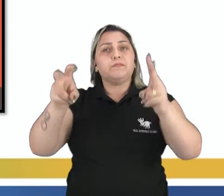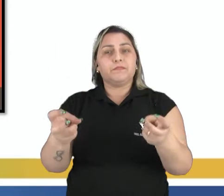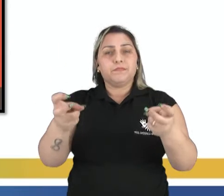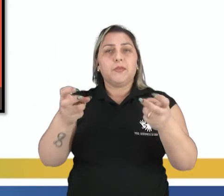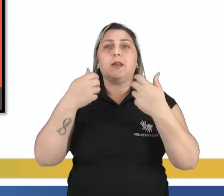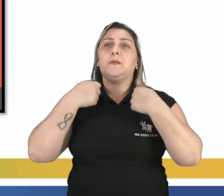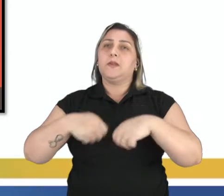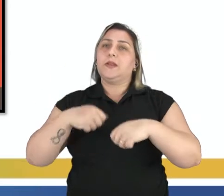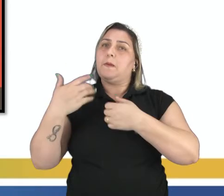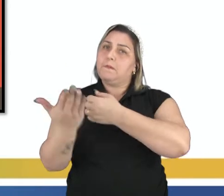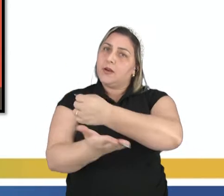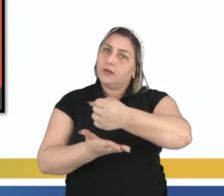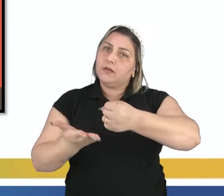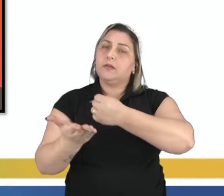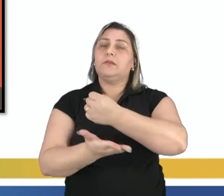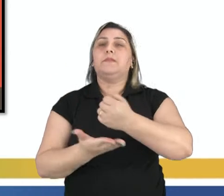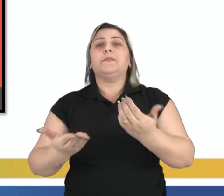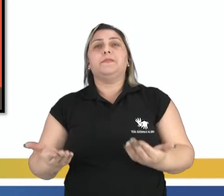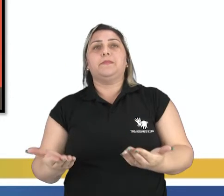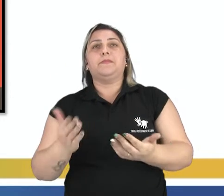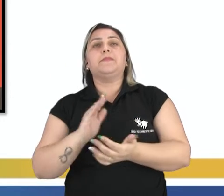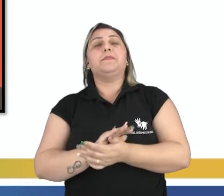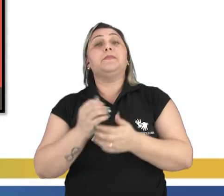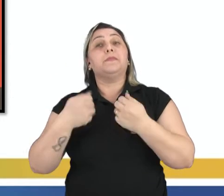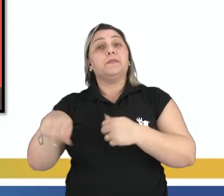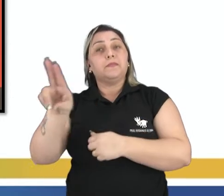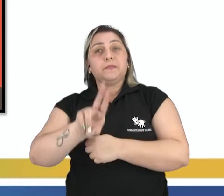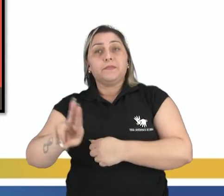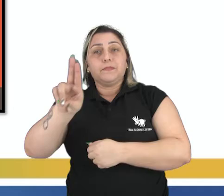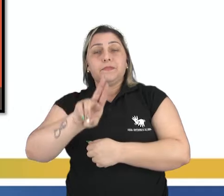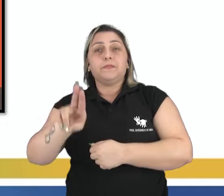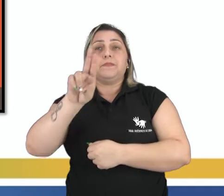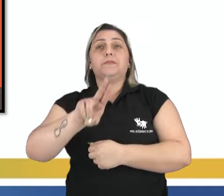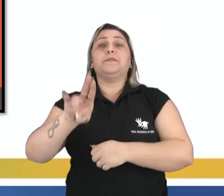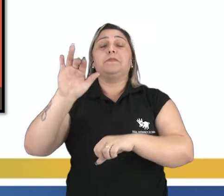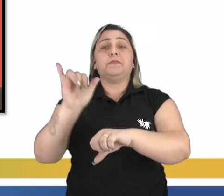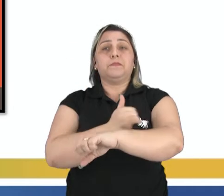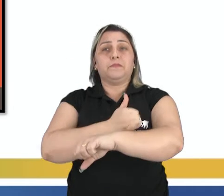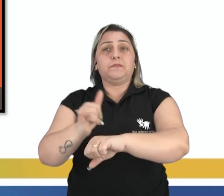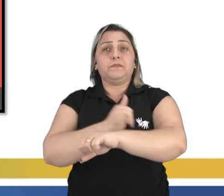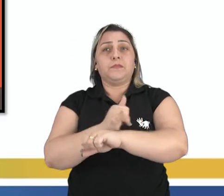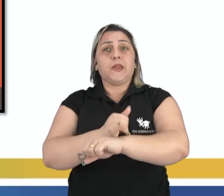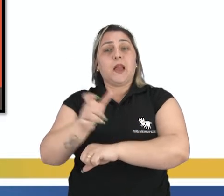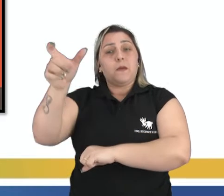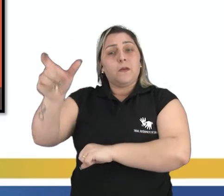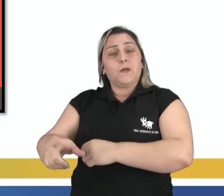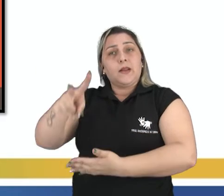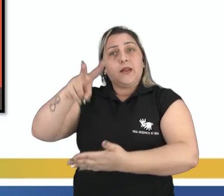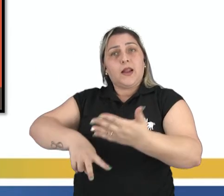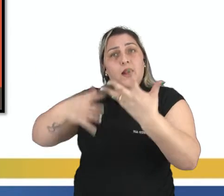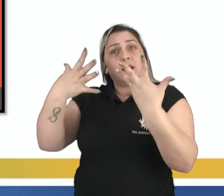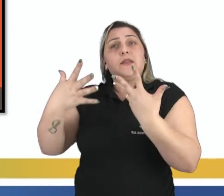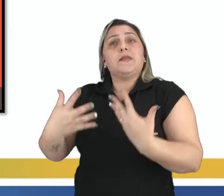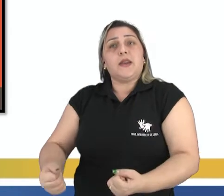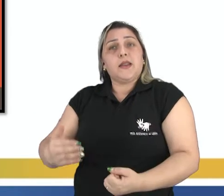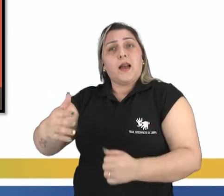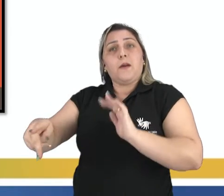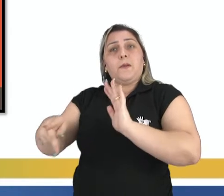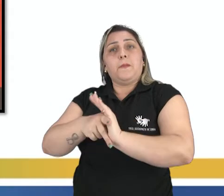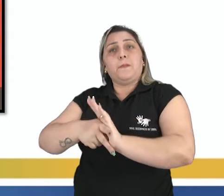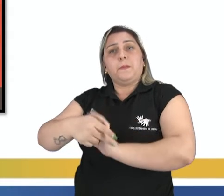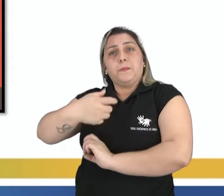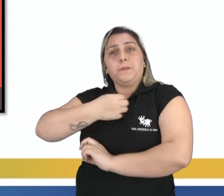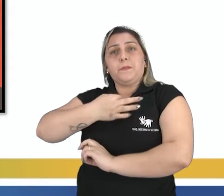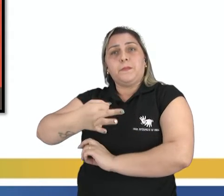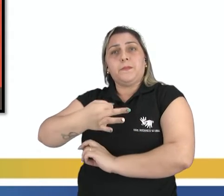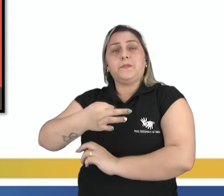ter embasamento para isso, porque vai ter que utilizar mecanismo para convencer quem está lendo da opinião dele. Tá certo? Vamos